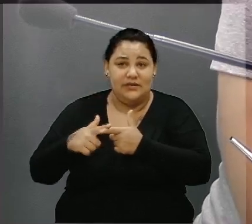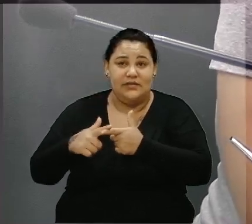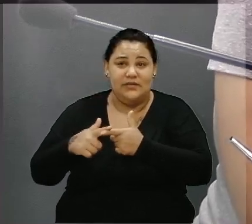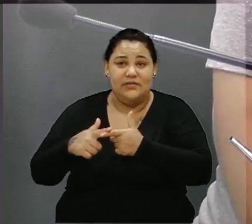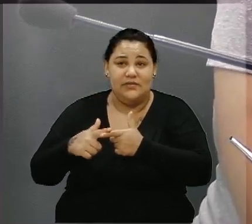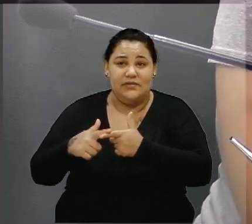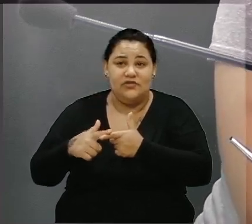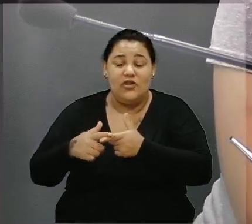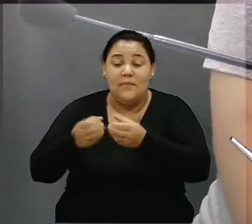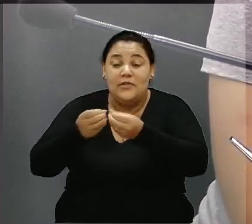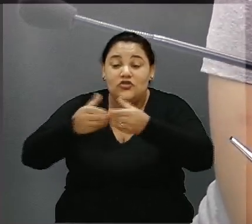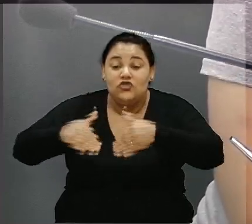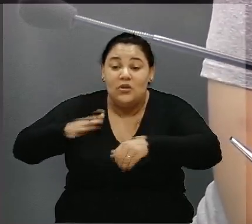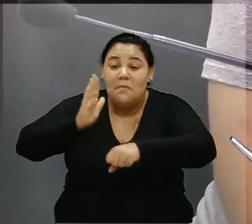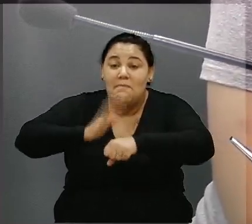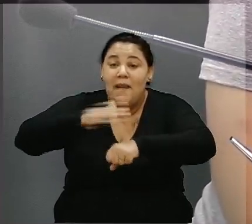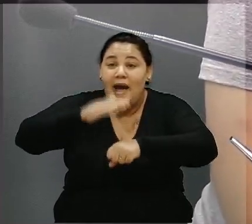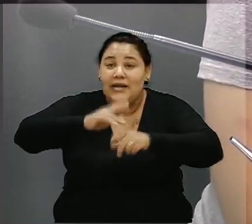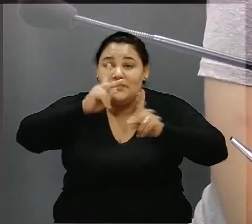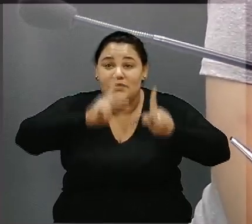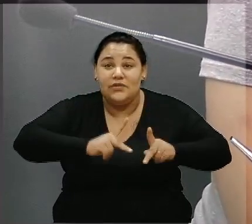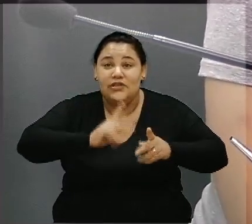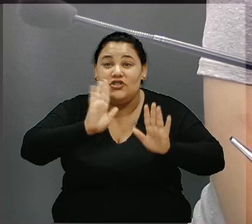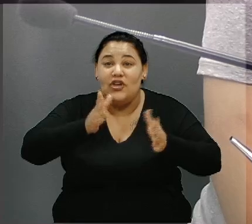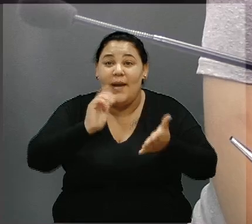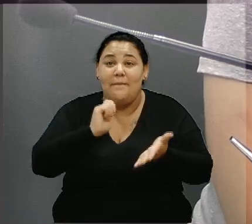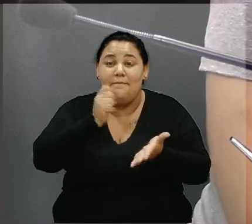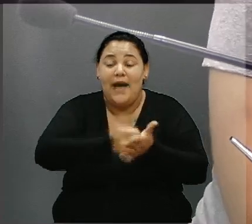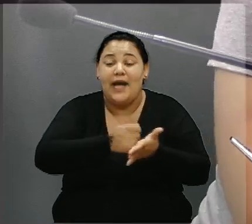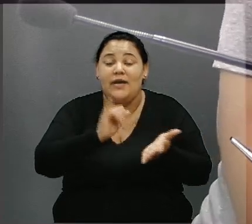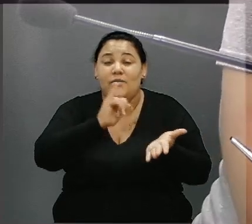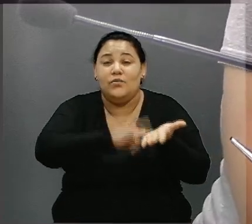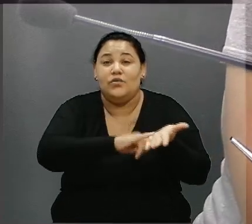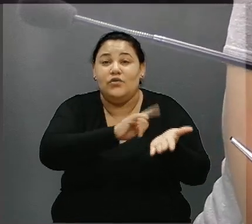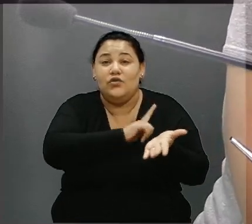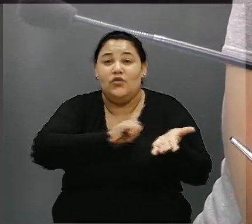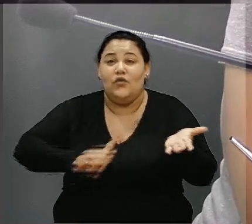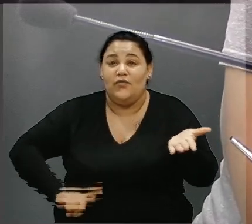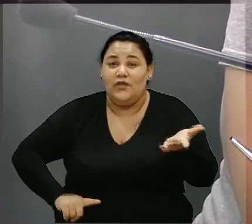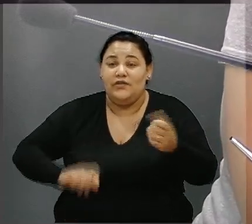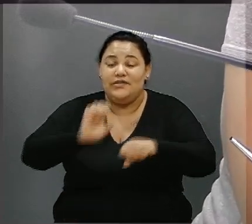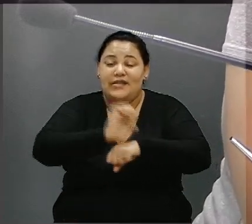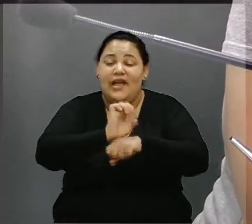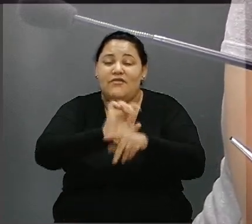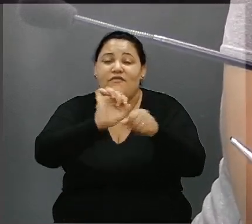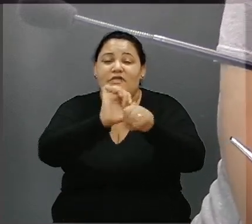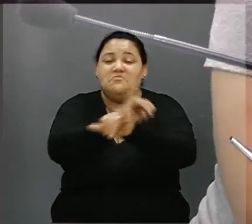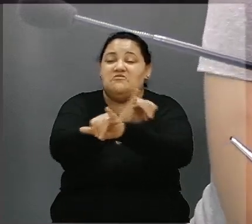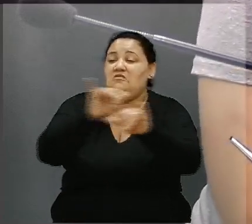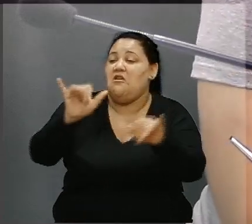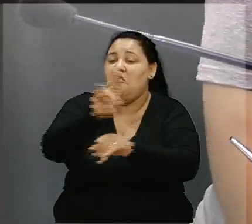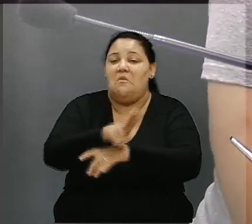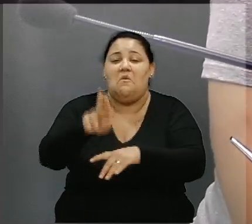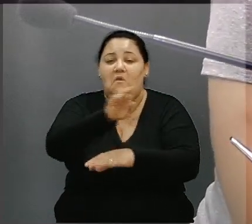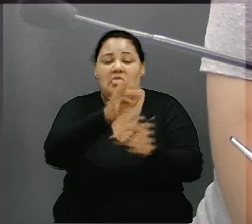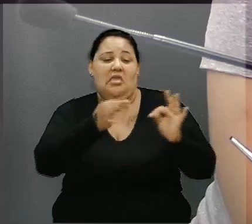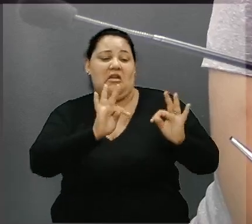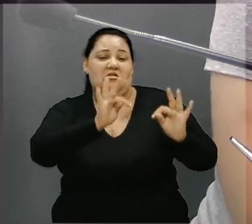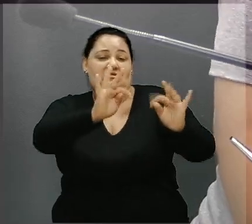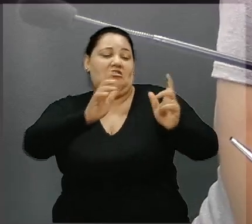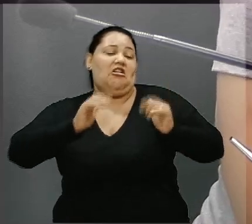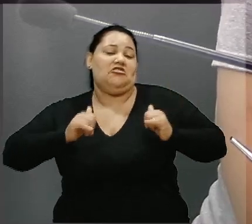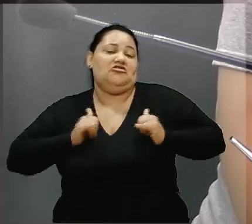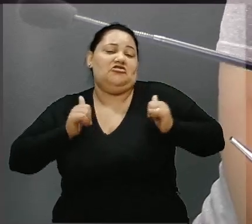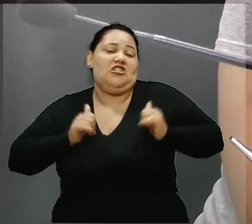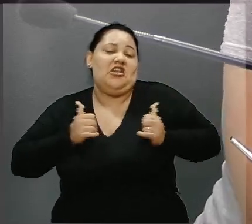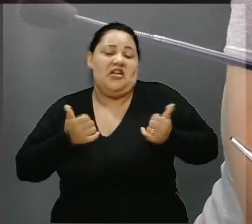as pessoas que já pagam altíssimos impostos, e o governo do estado fez toda uma propaganda do uso da tecnologia em relação aos pedágios free